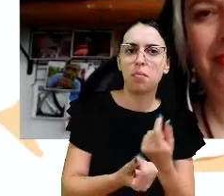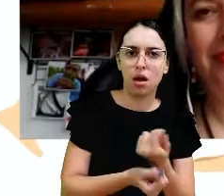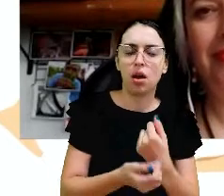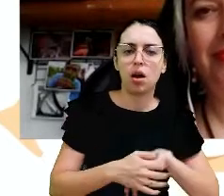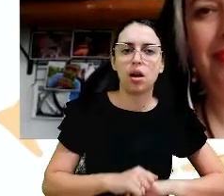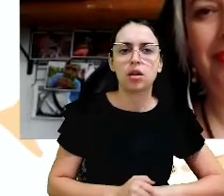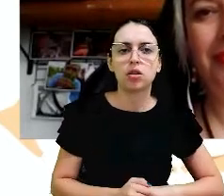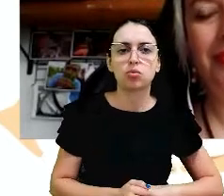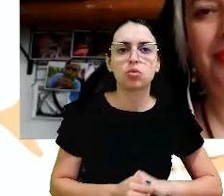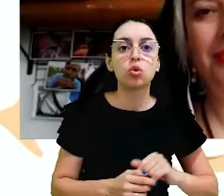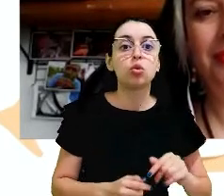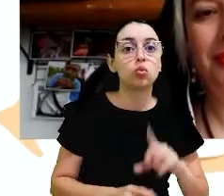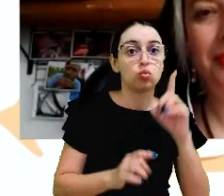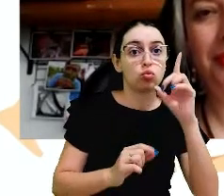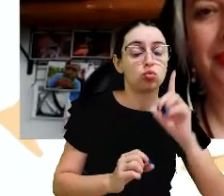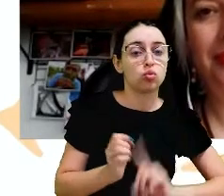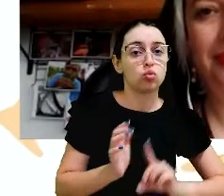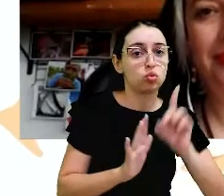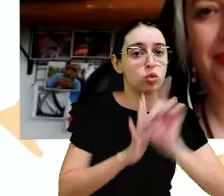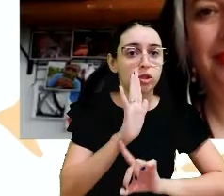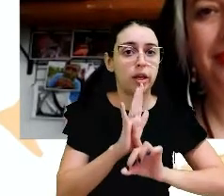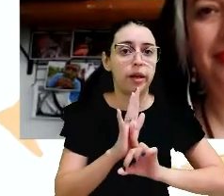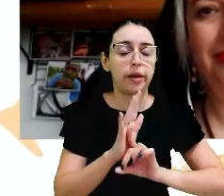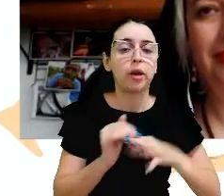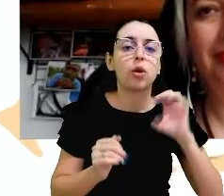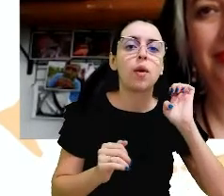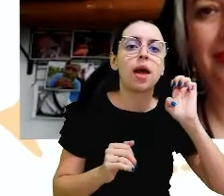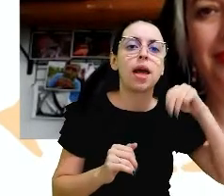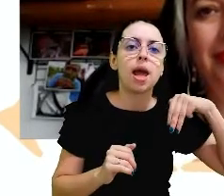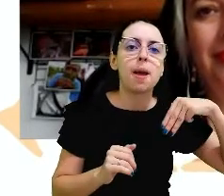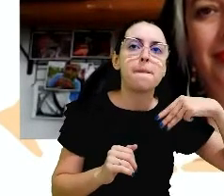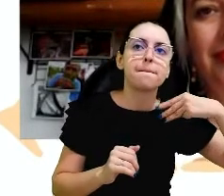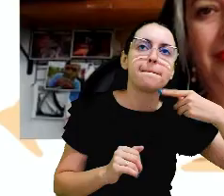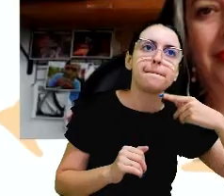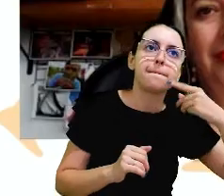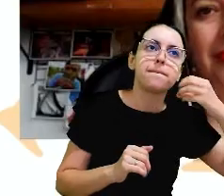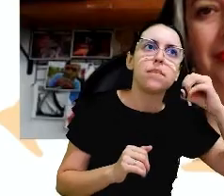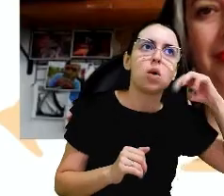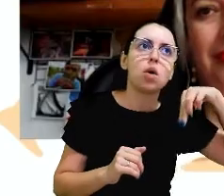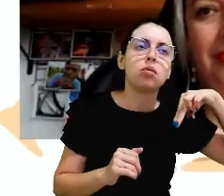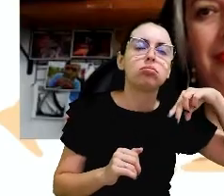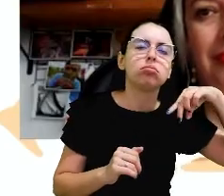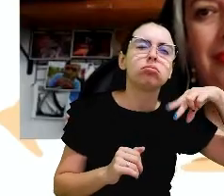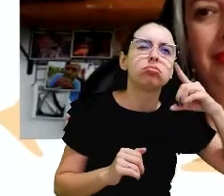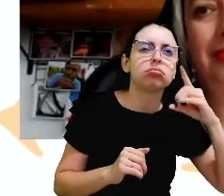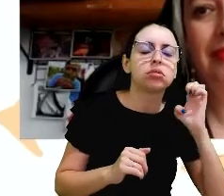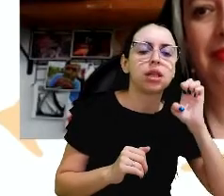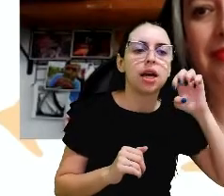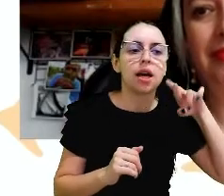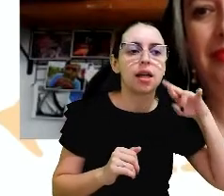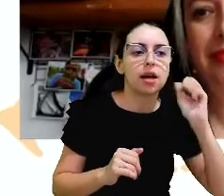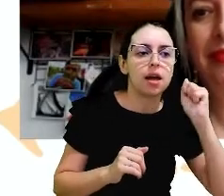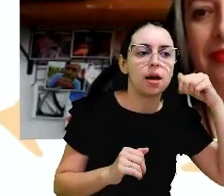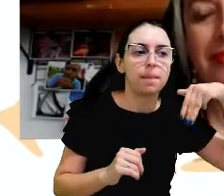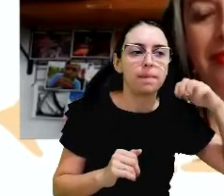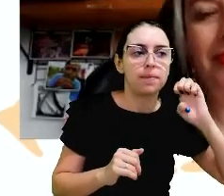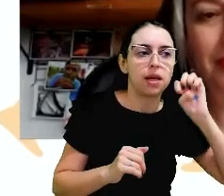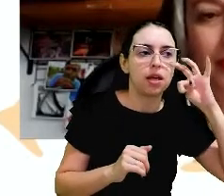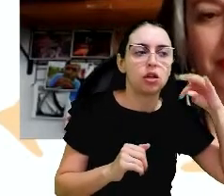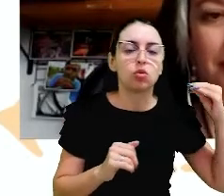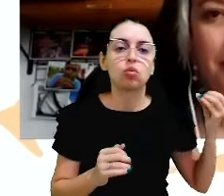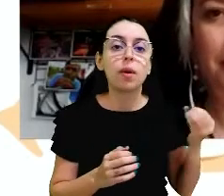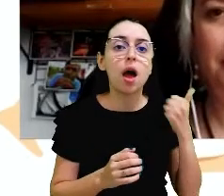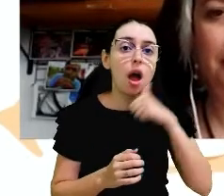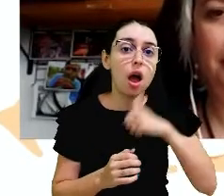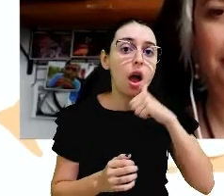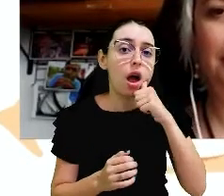direito. A gente sabe que o conhecimento é poder, né? Essas meninas e mulheres que nós vimos aí nesse filme,